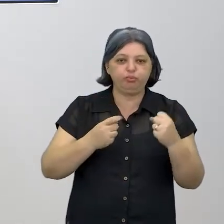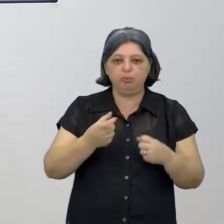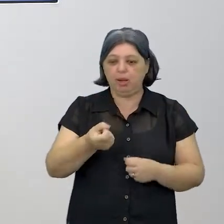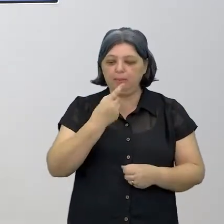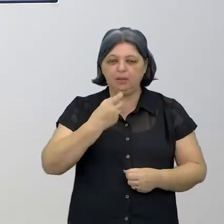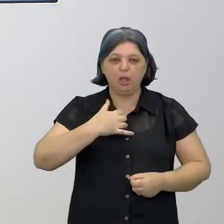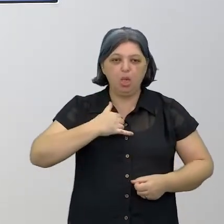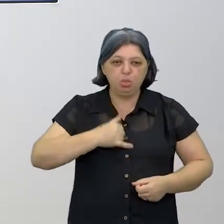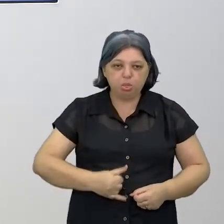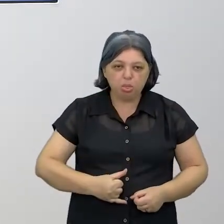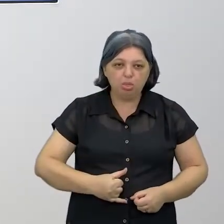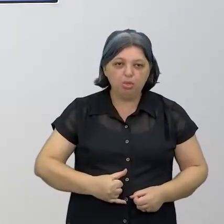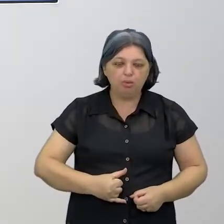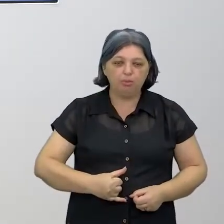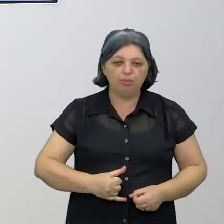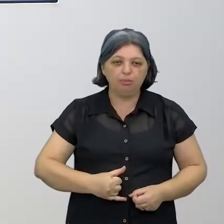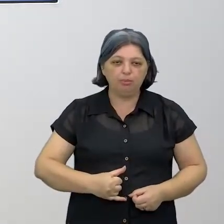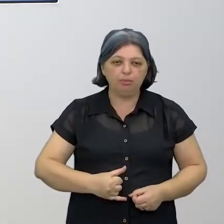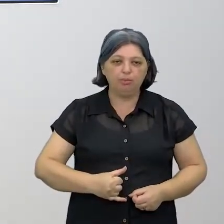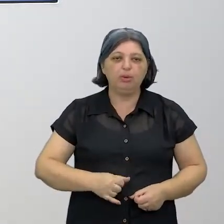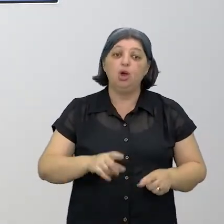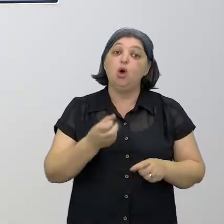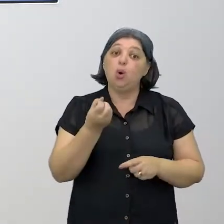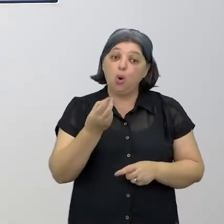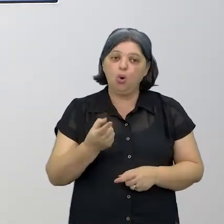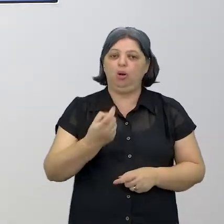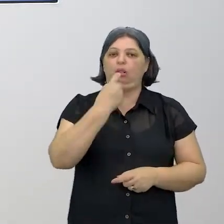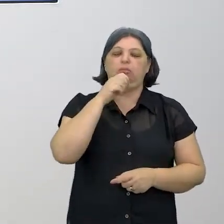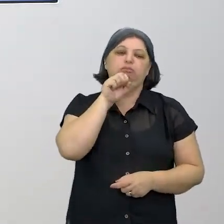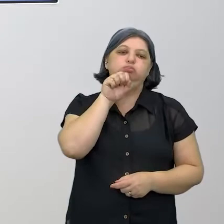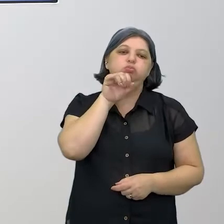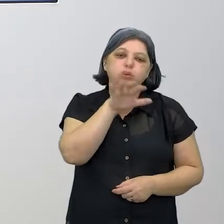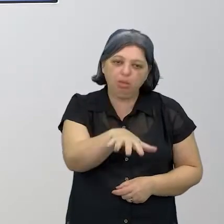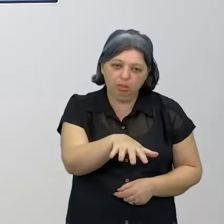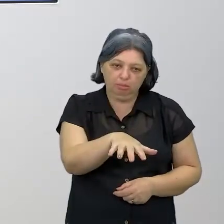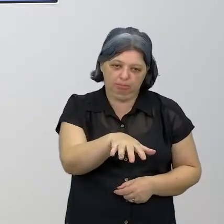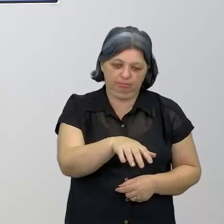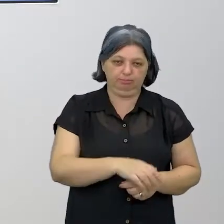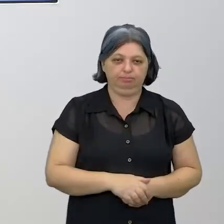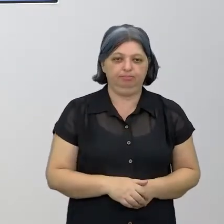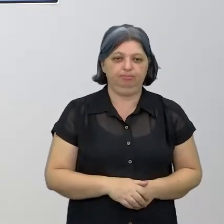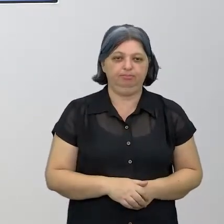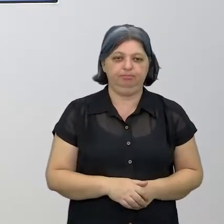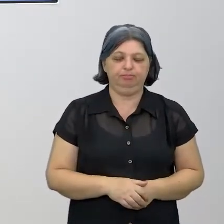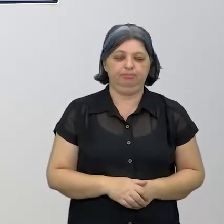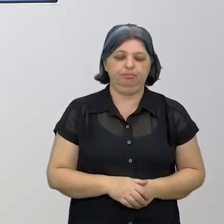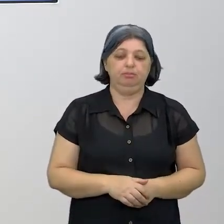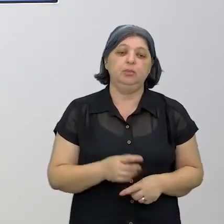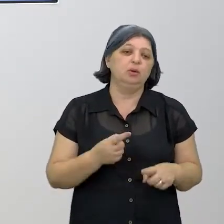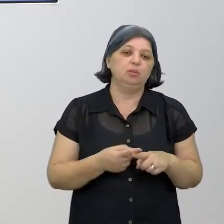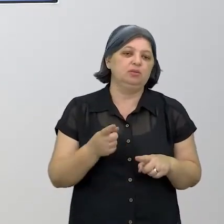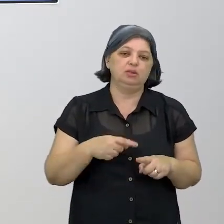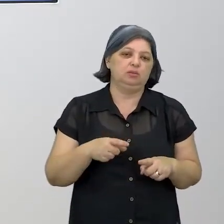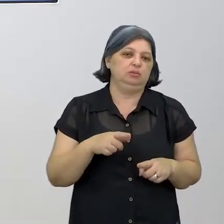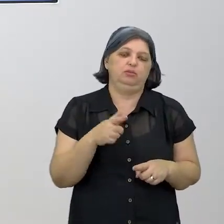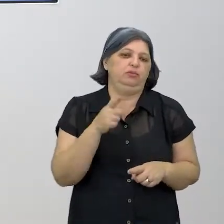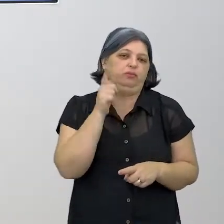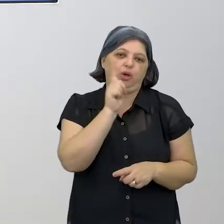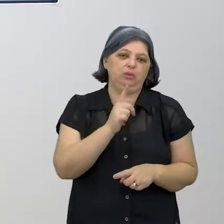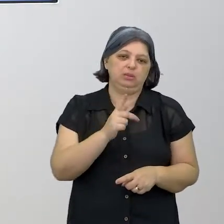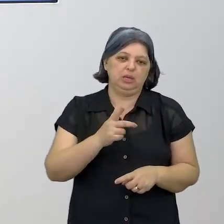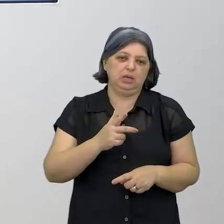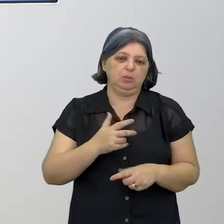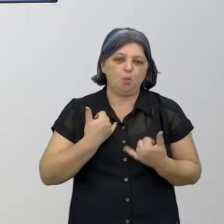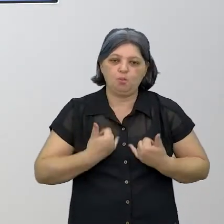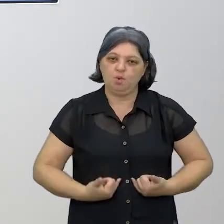diurético para perder líquido, ou você vai vomitar logo em seguida, você, na verdade, não vai perder essas calorias, porque você